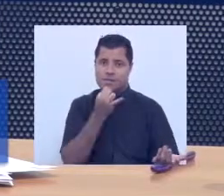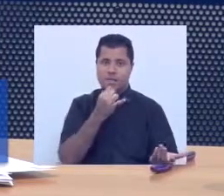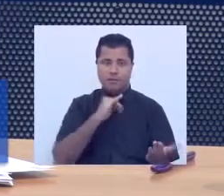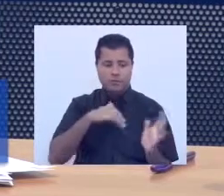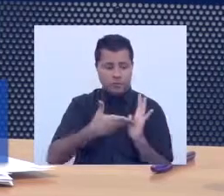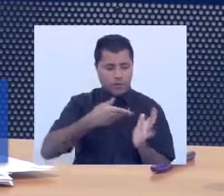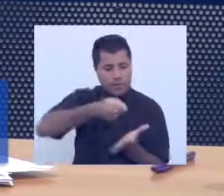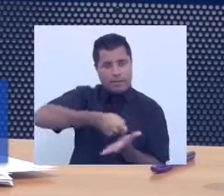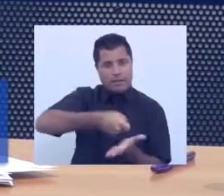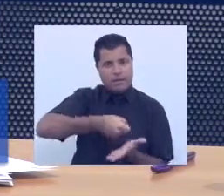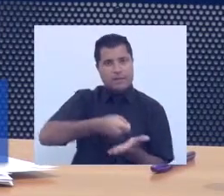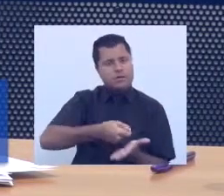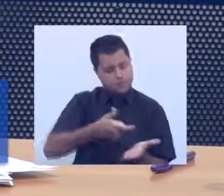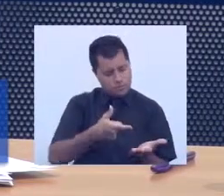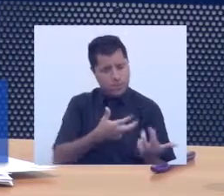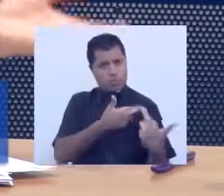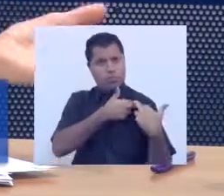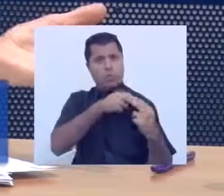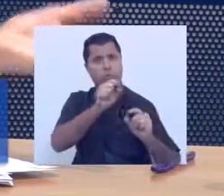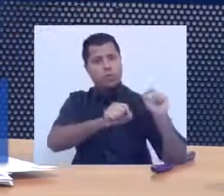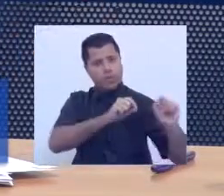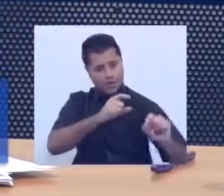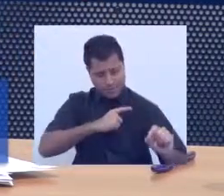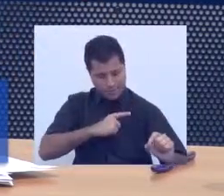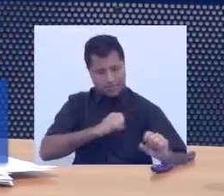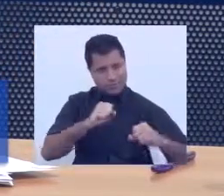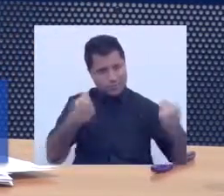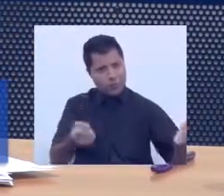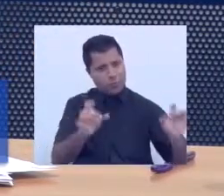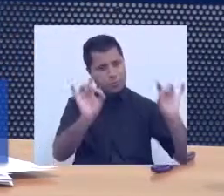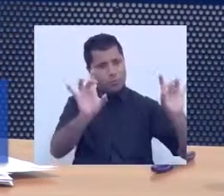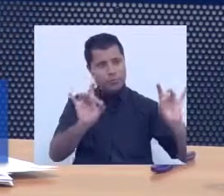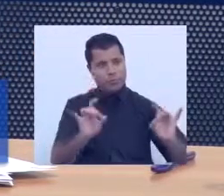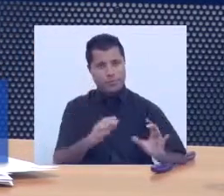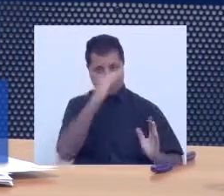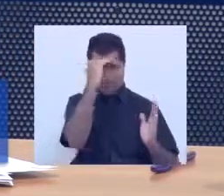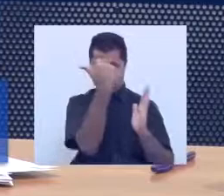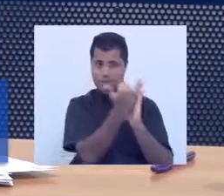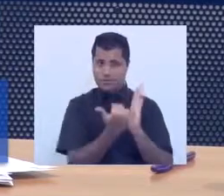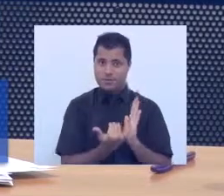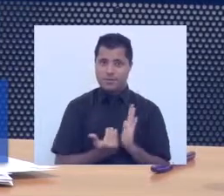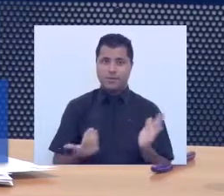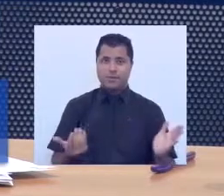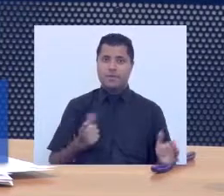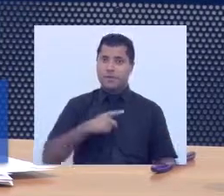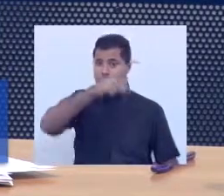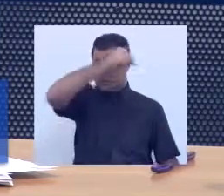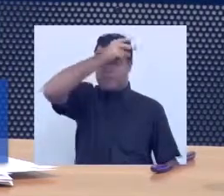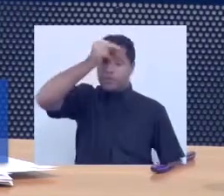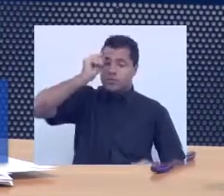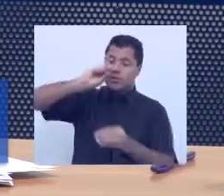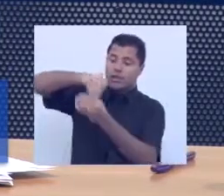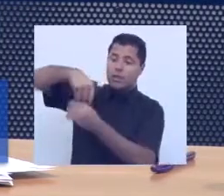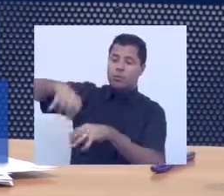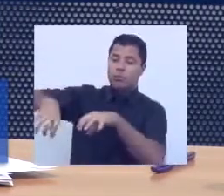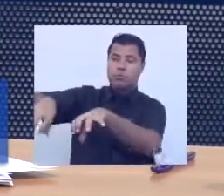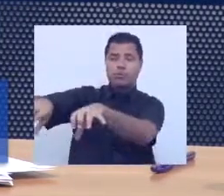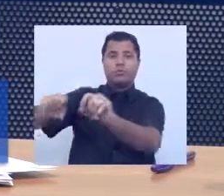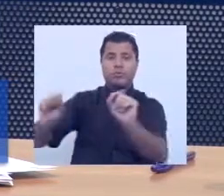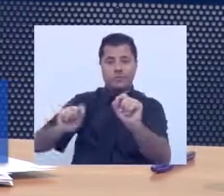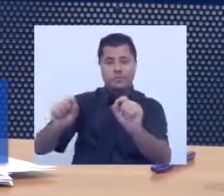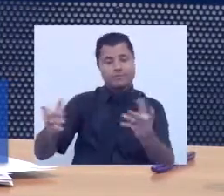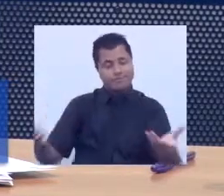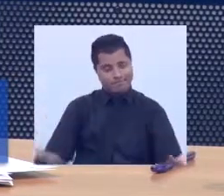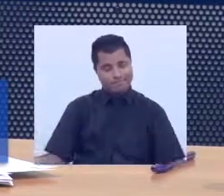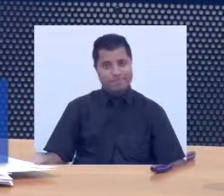exigências, das suas responsabilidades, e buscar articular todos os outros setores da prefeitura envolvidos. E também